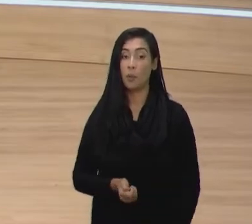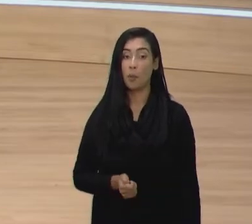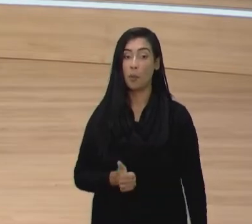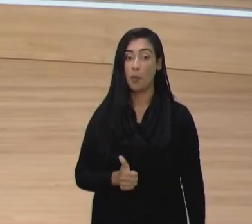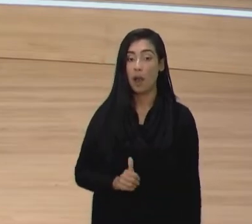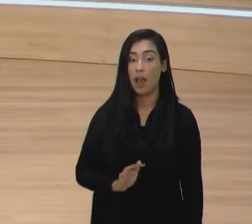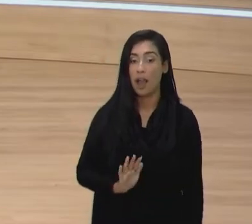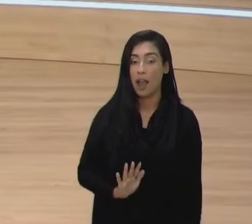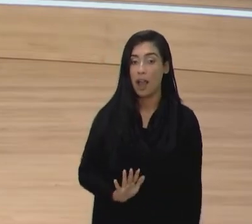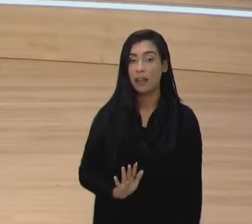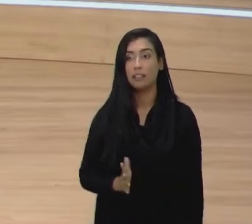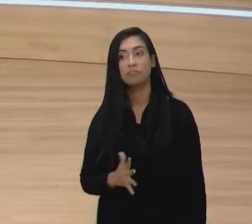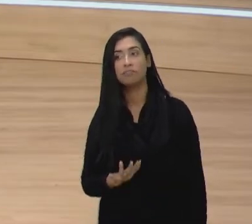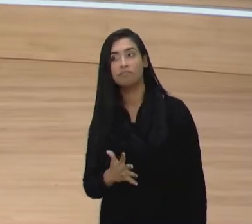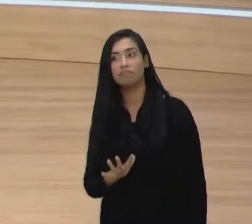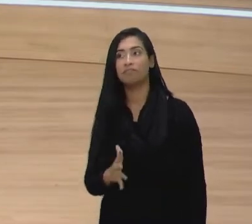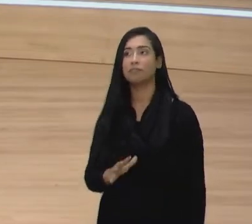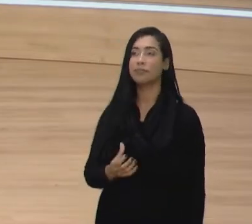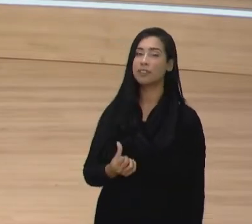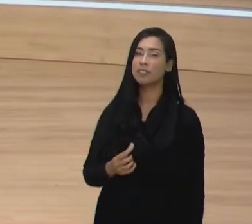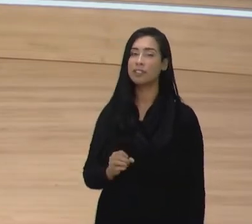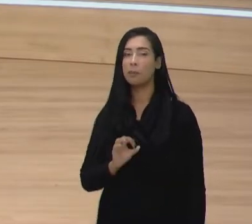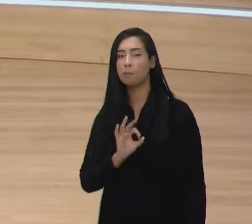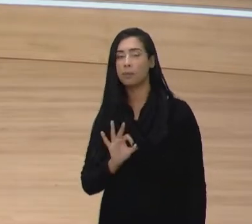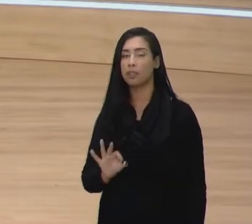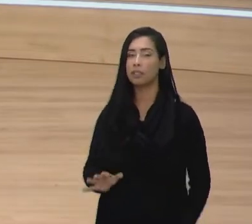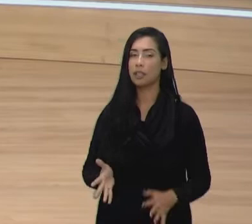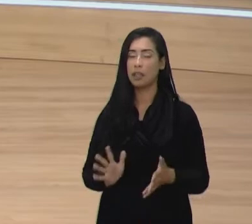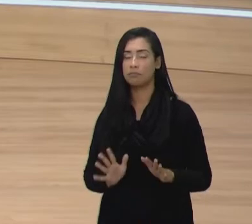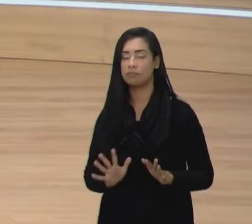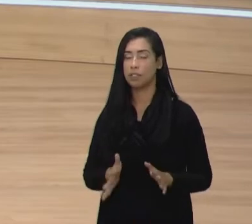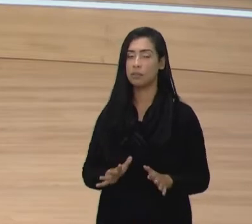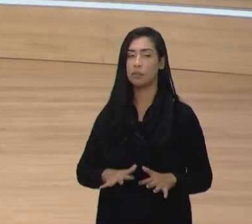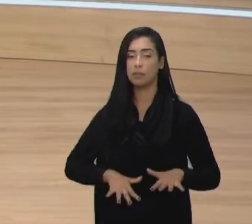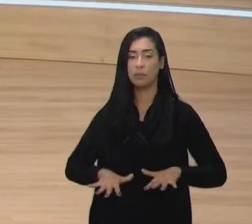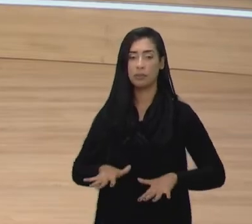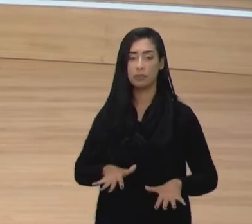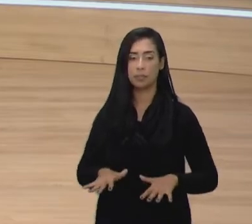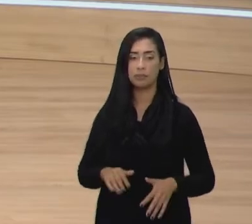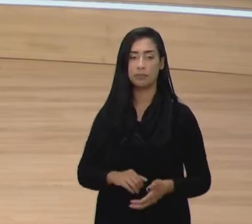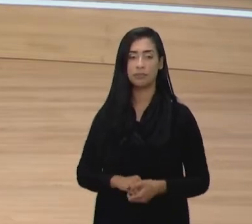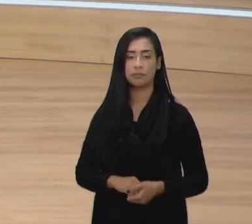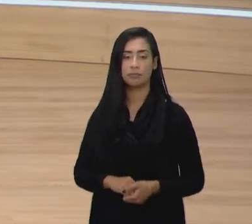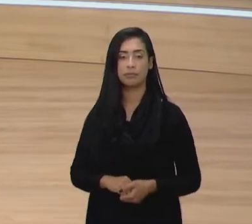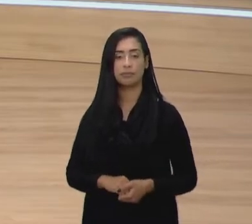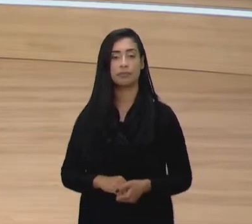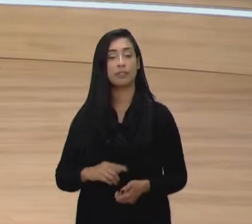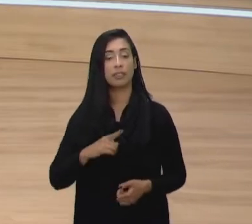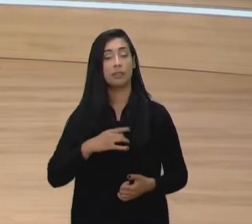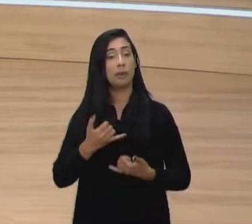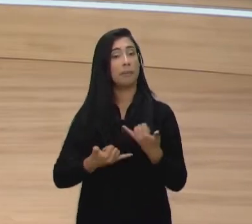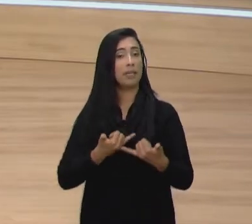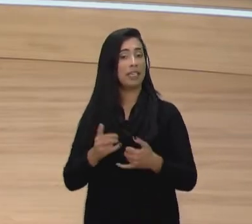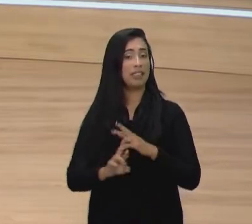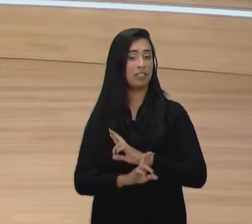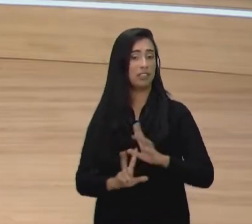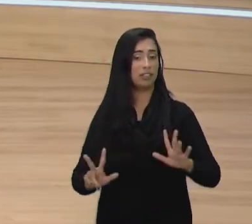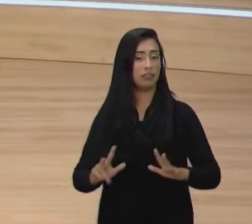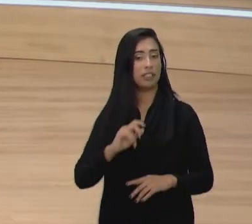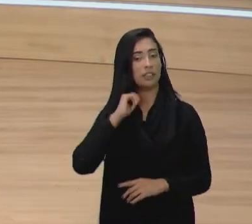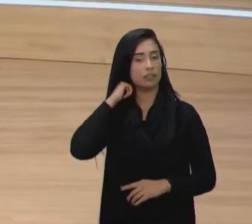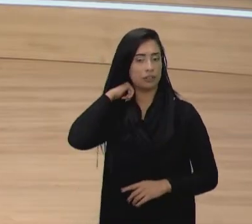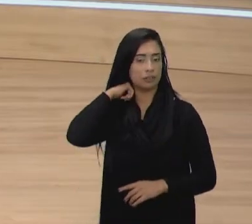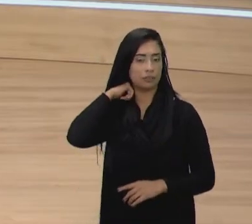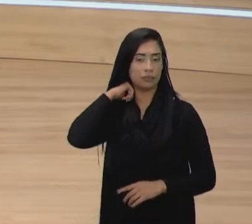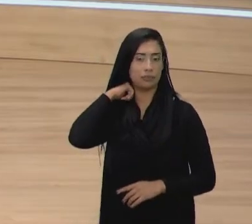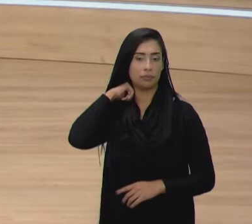Não, exagero. Quase. Mas já fizemos uma boa parte da sequência. Daqui a gente vai fazer uma brincadeira um pouco diferente.